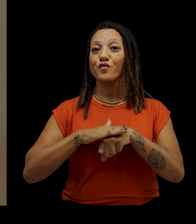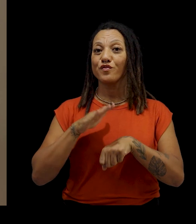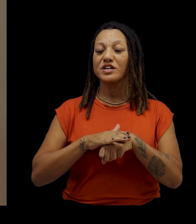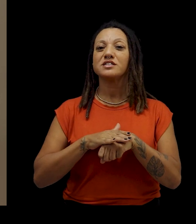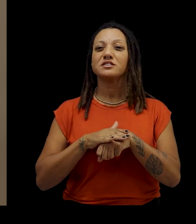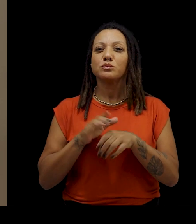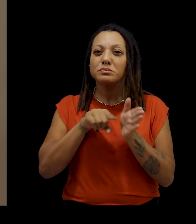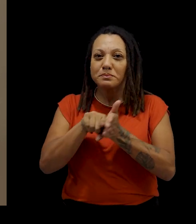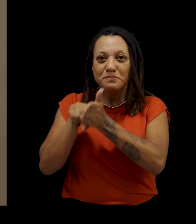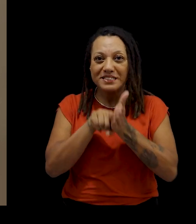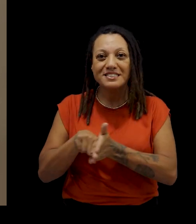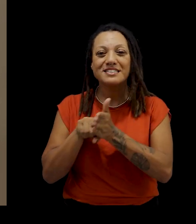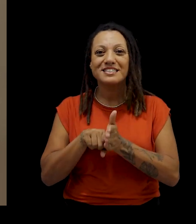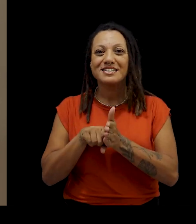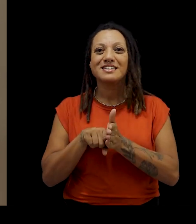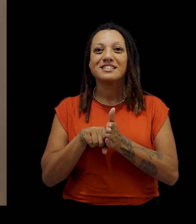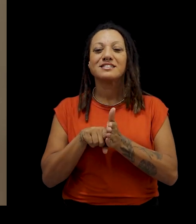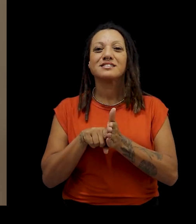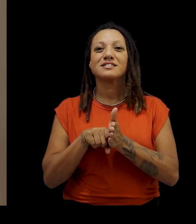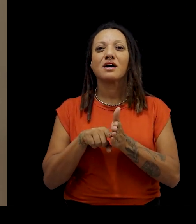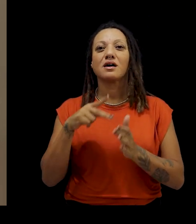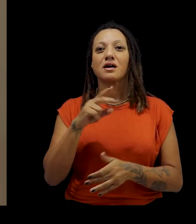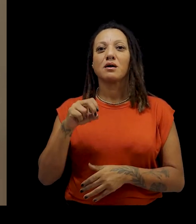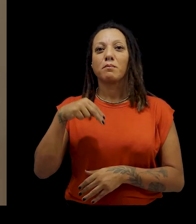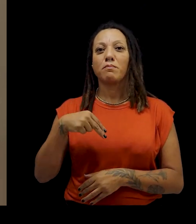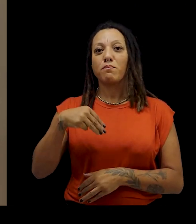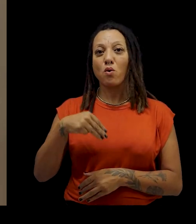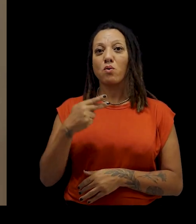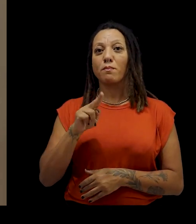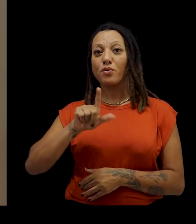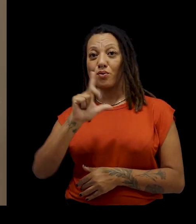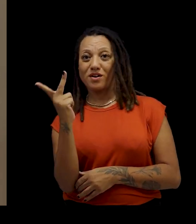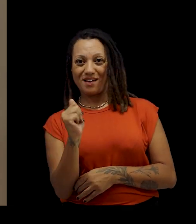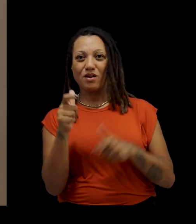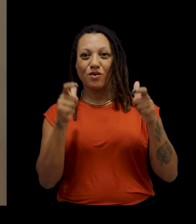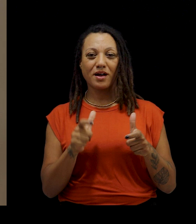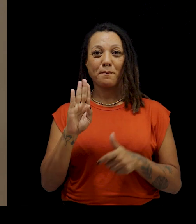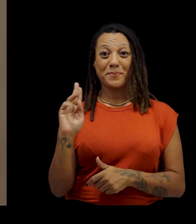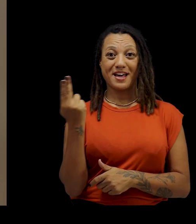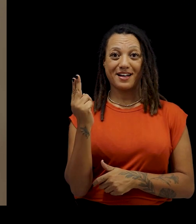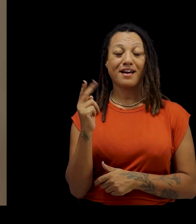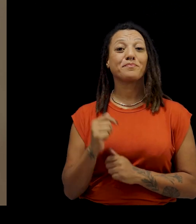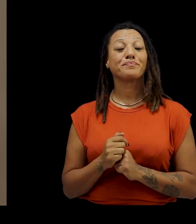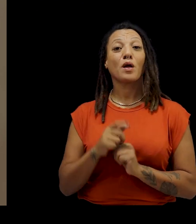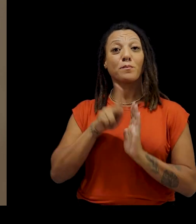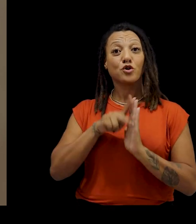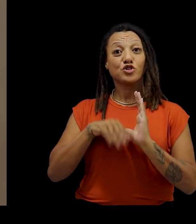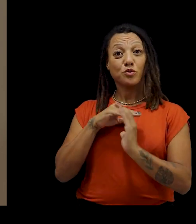Em 2016 eu fiz uma residência na Bolsa Pampulha, em Belo